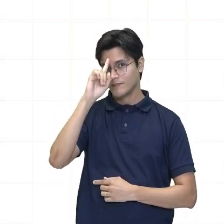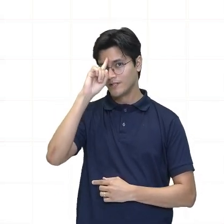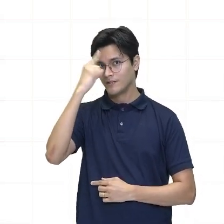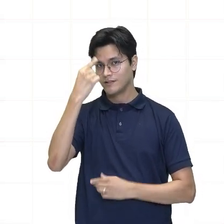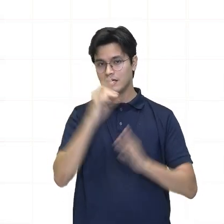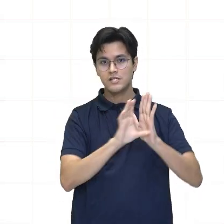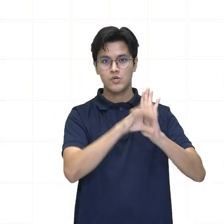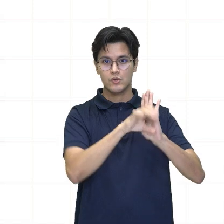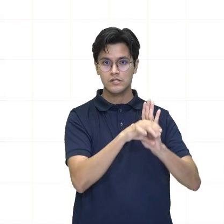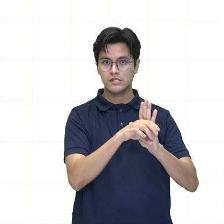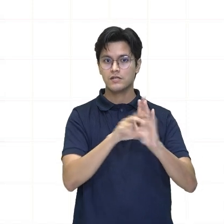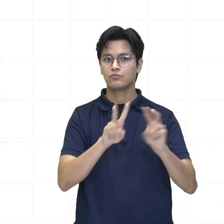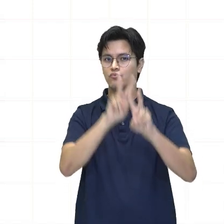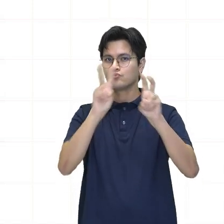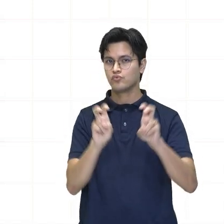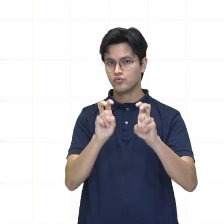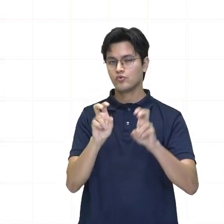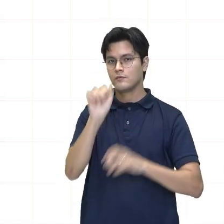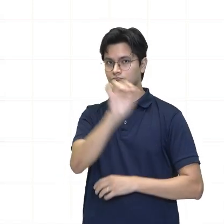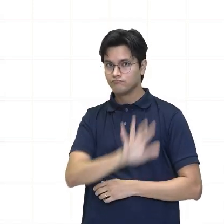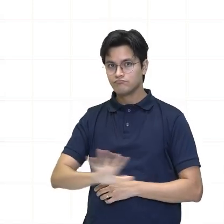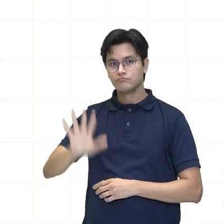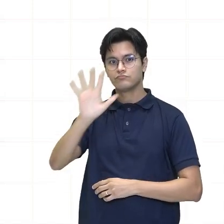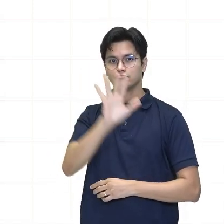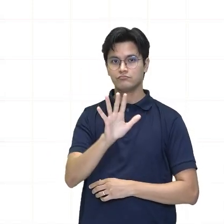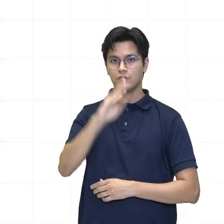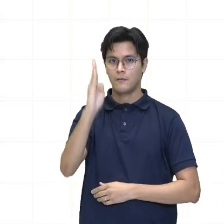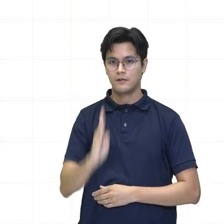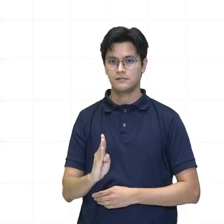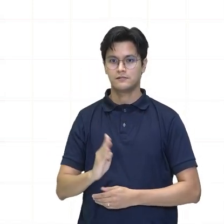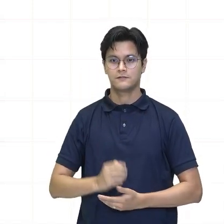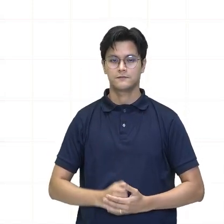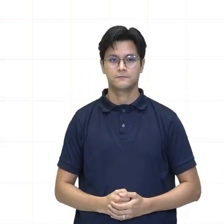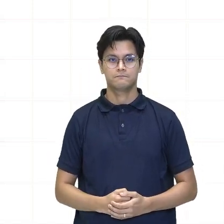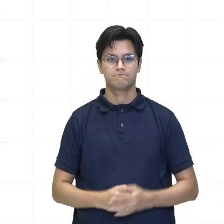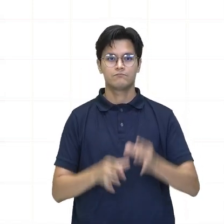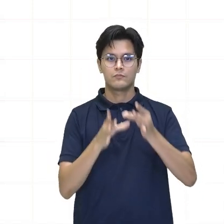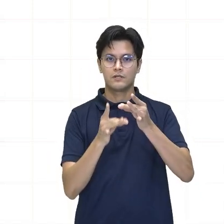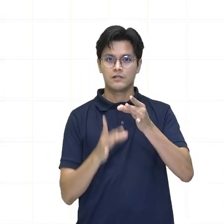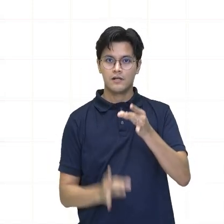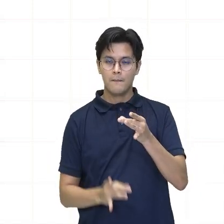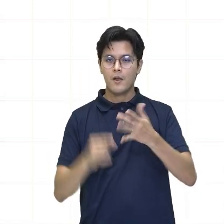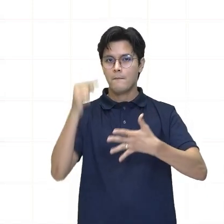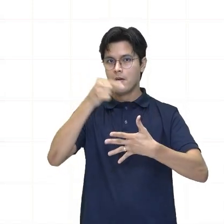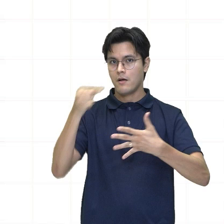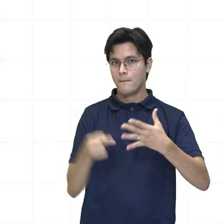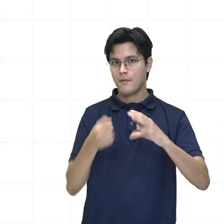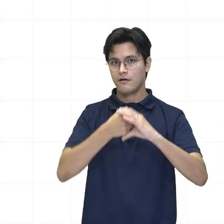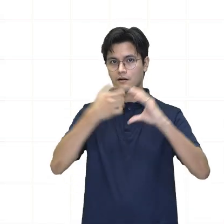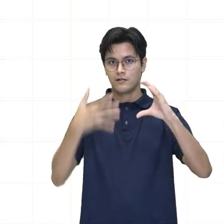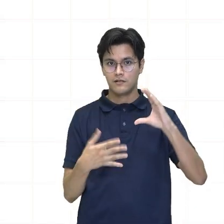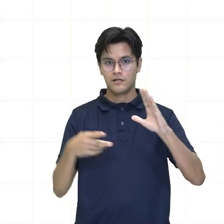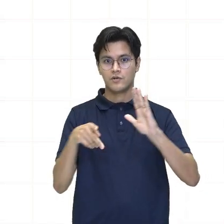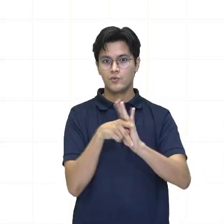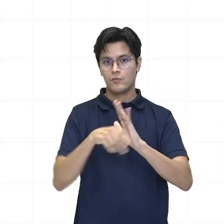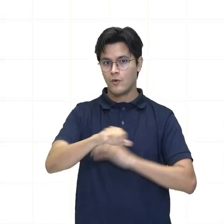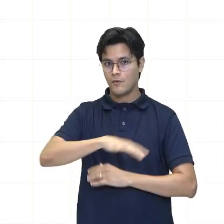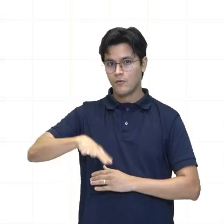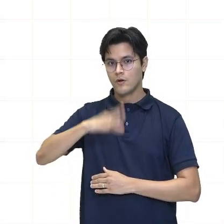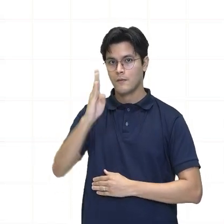ideias e concepções sobre a formação territorial do Brasil. E o detalhamento nós temos aspectos físicos do